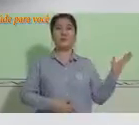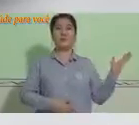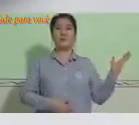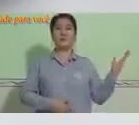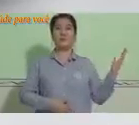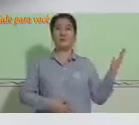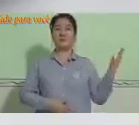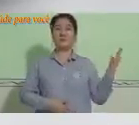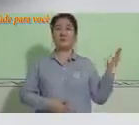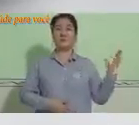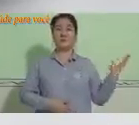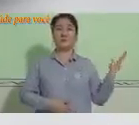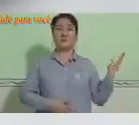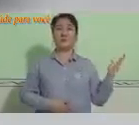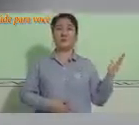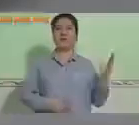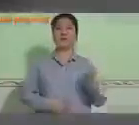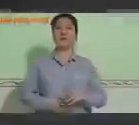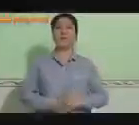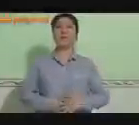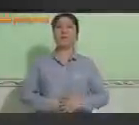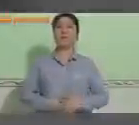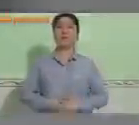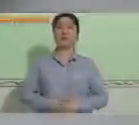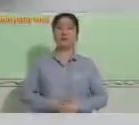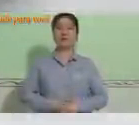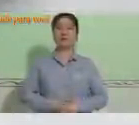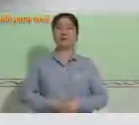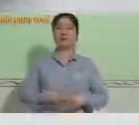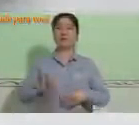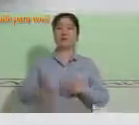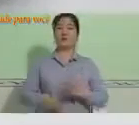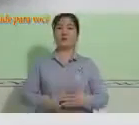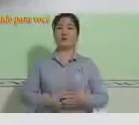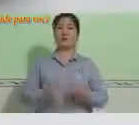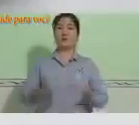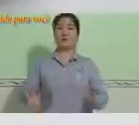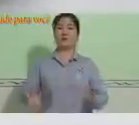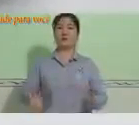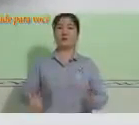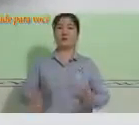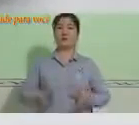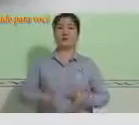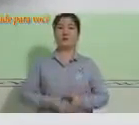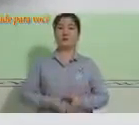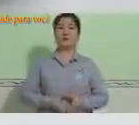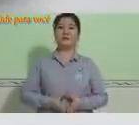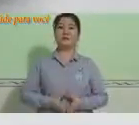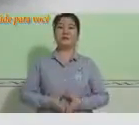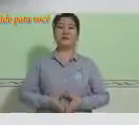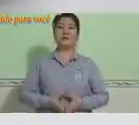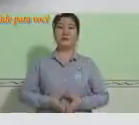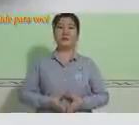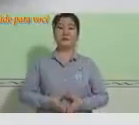manual, no entanto, caso pretenda dar mais vezes, a melhor opção é usar uma bombinha elétrica como extrator